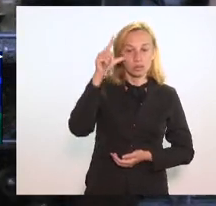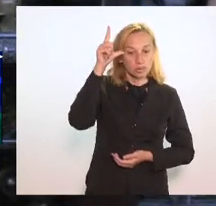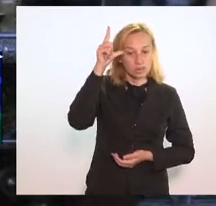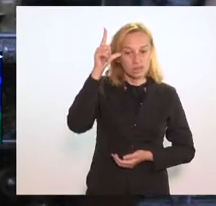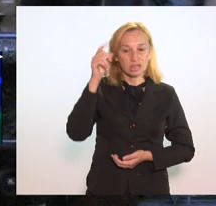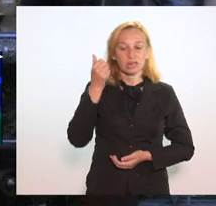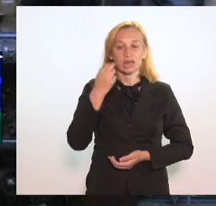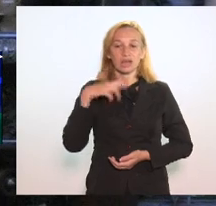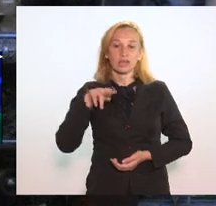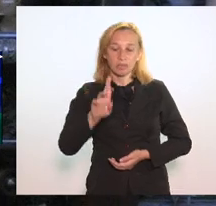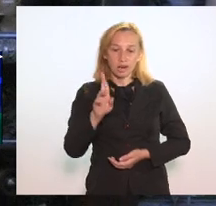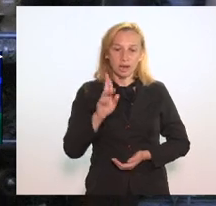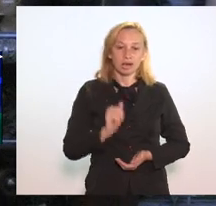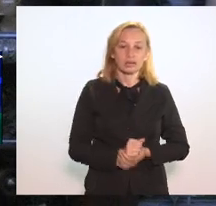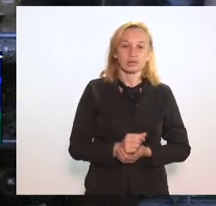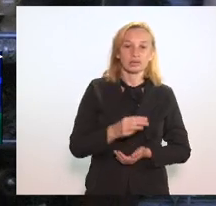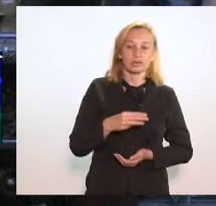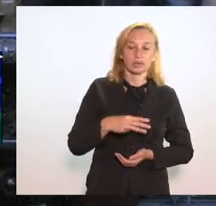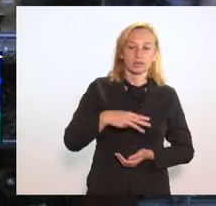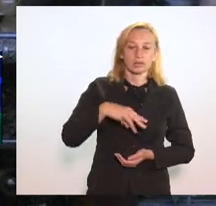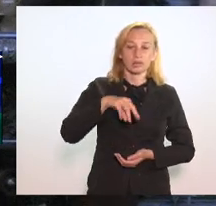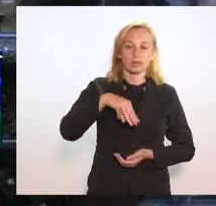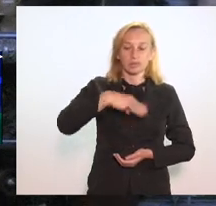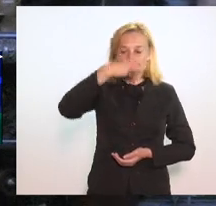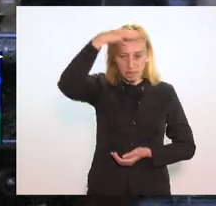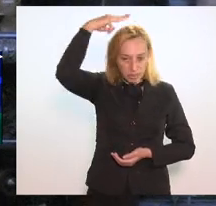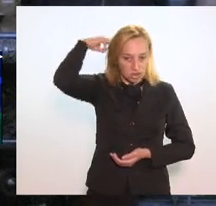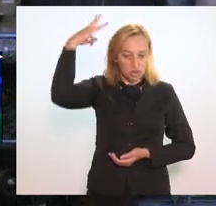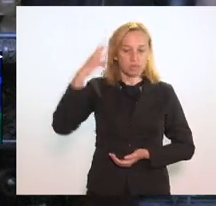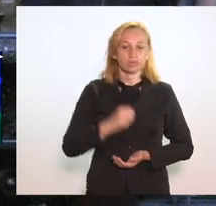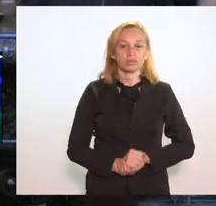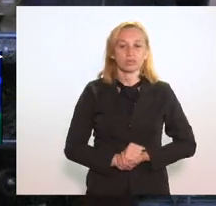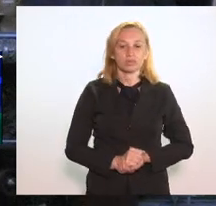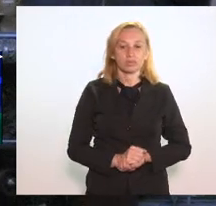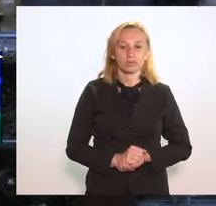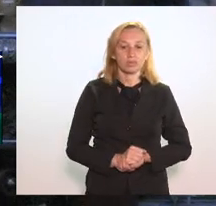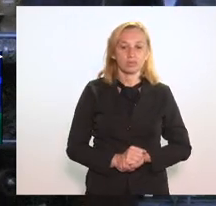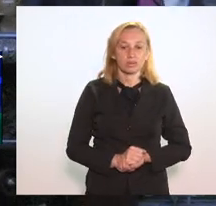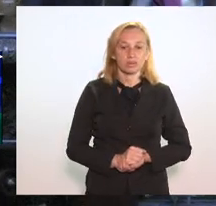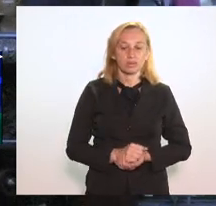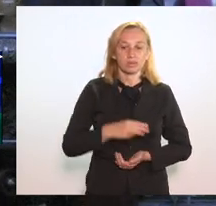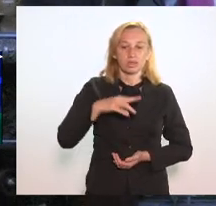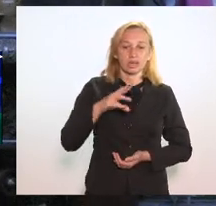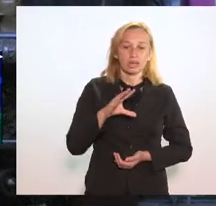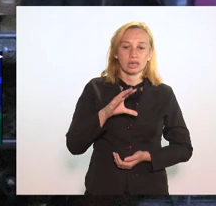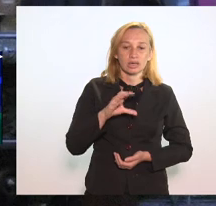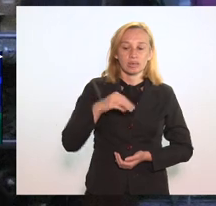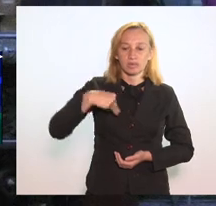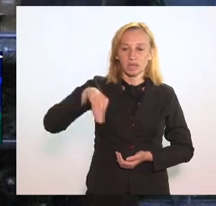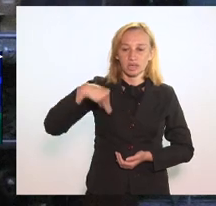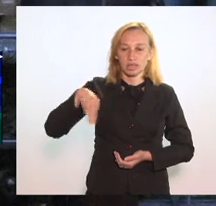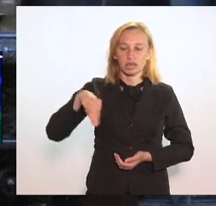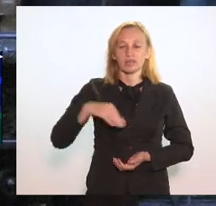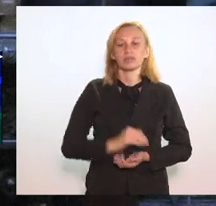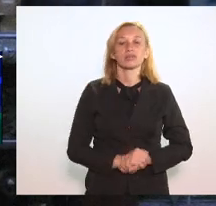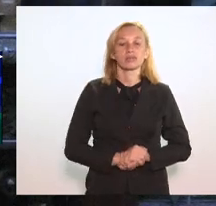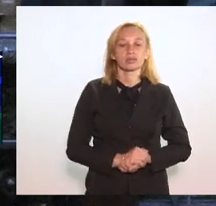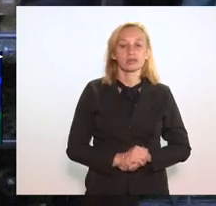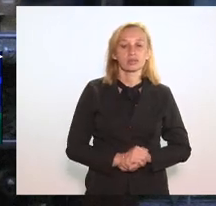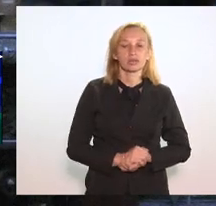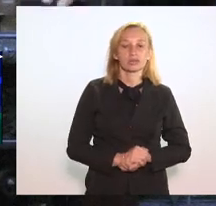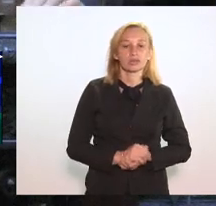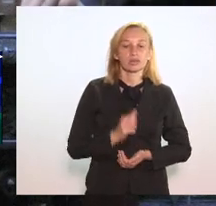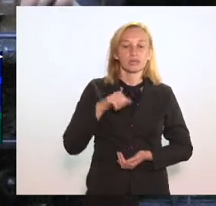Eliomar máximo Pacheco o Carlos minc o